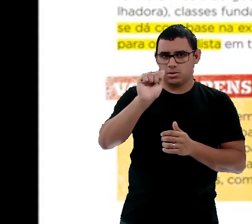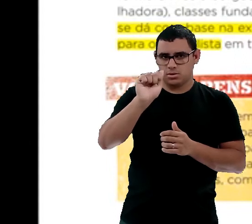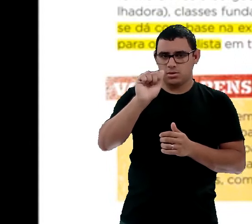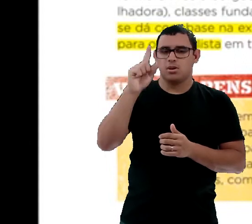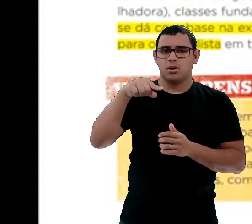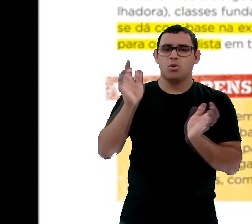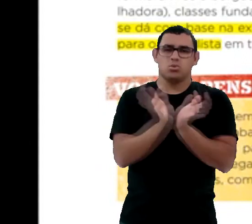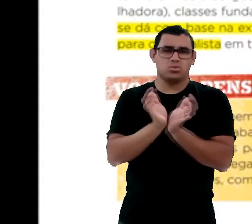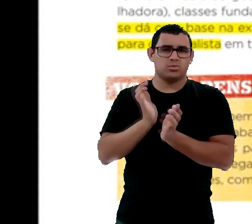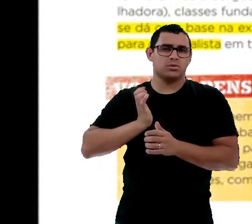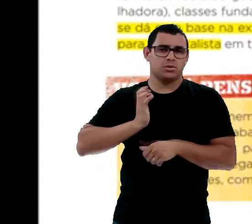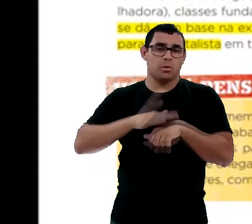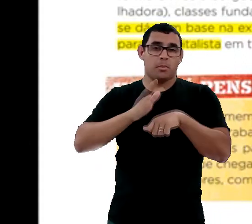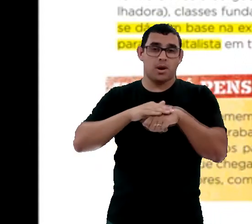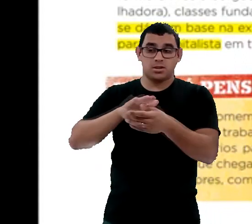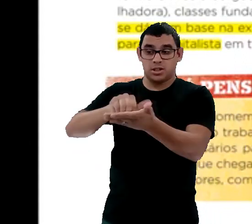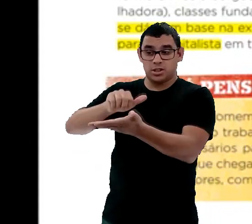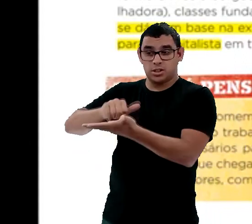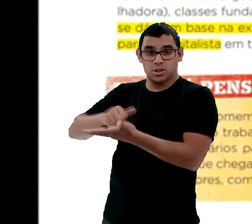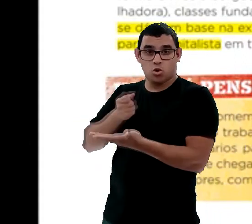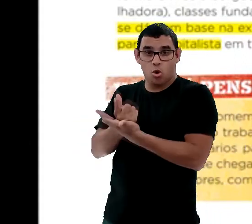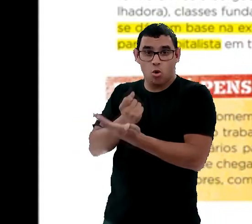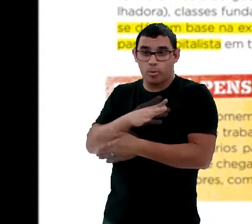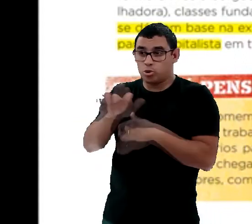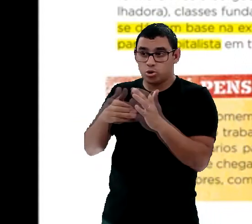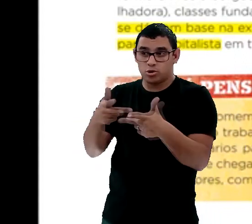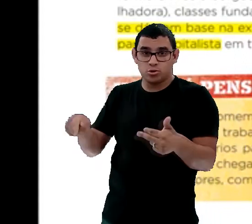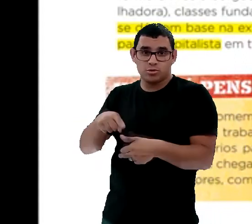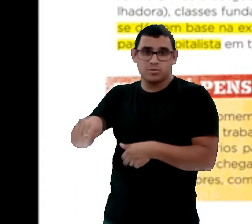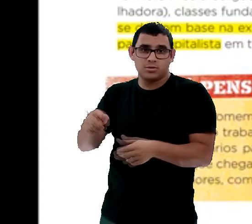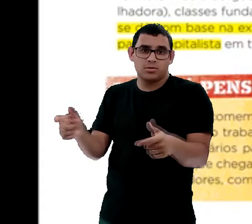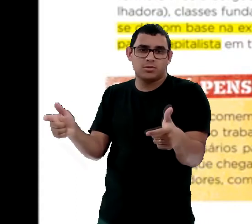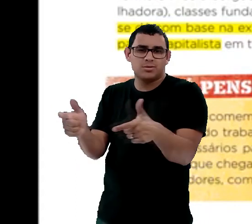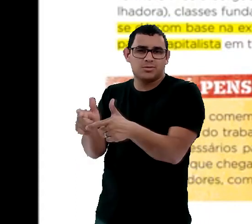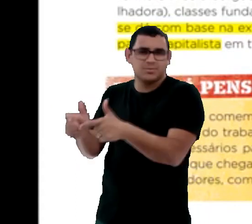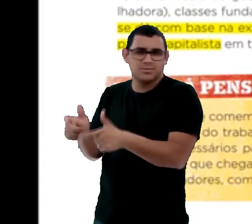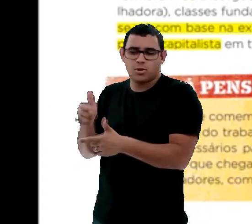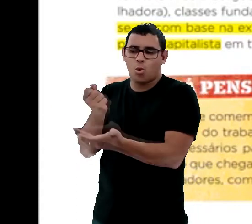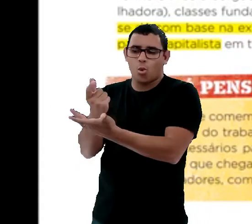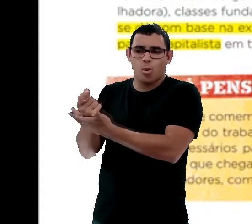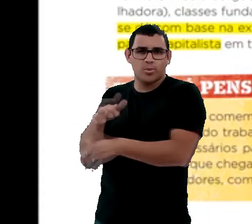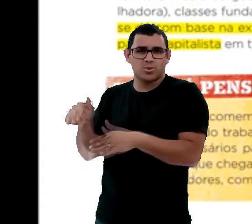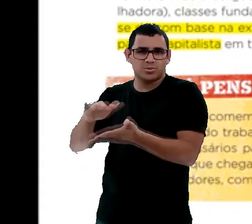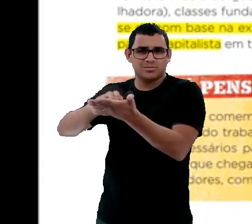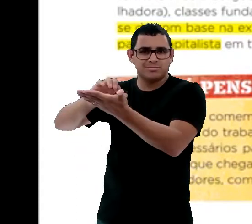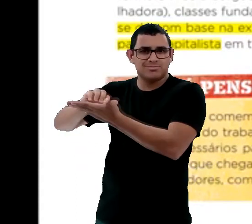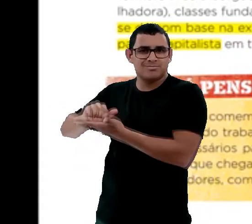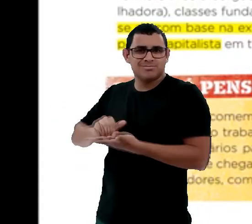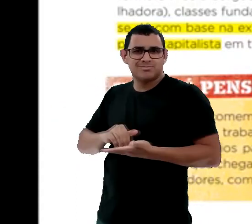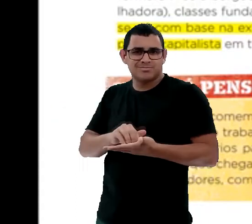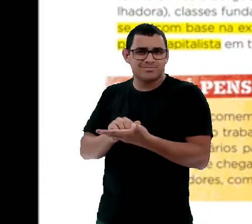se a burguesia, que ele chama de burguesia, que eram as pessoas mais ricas, não tivesse